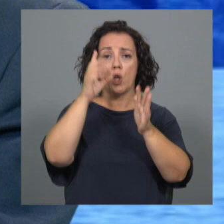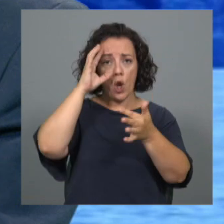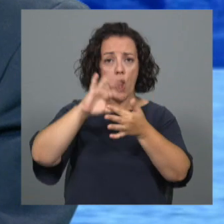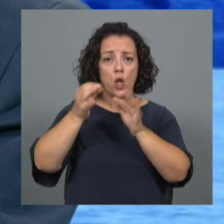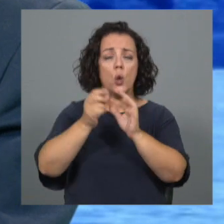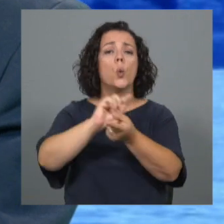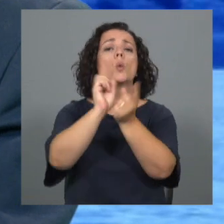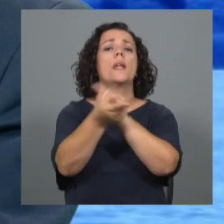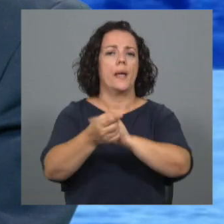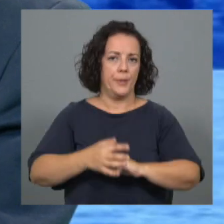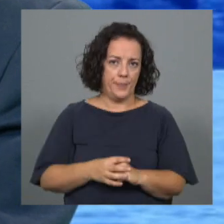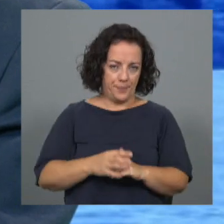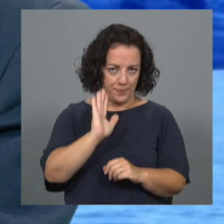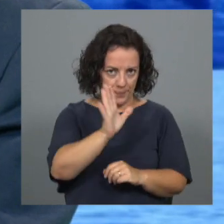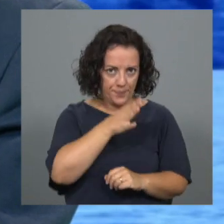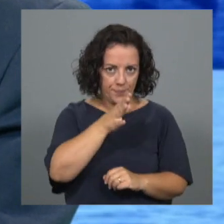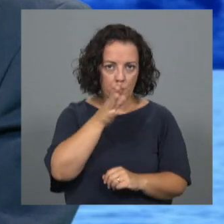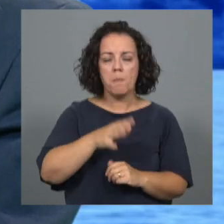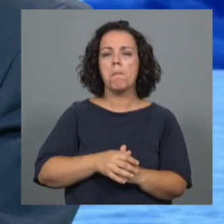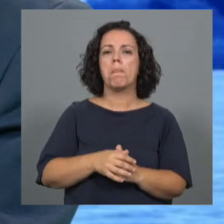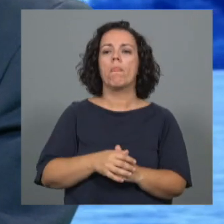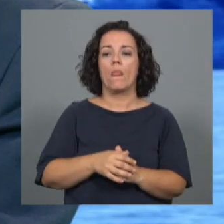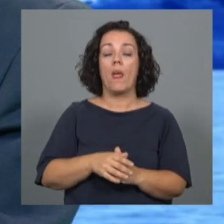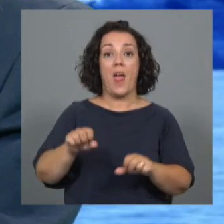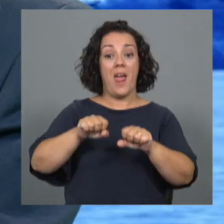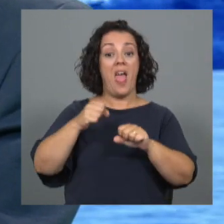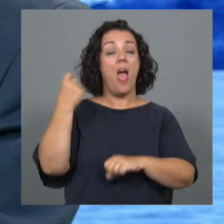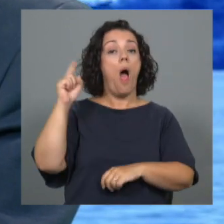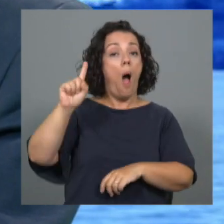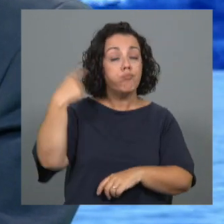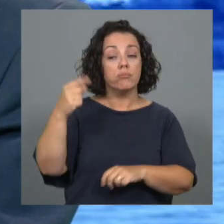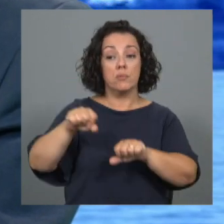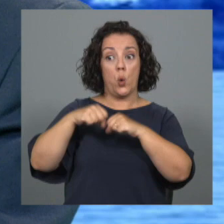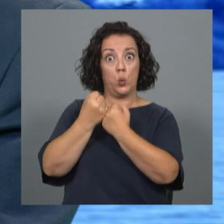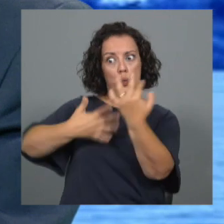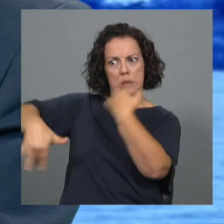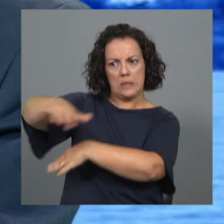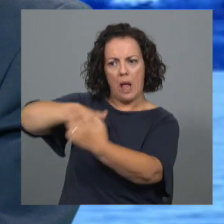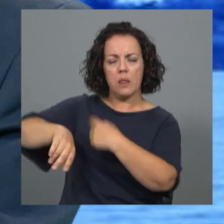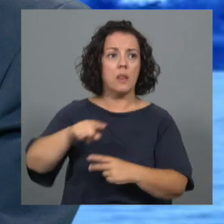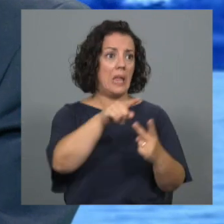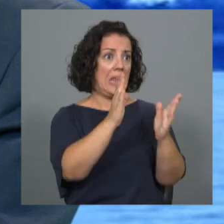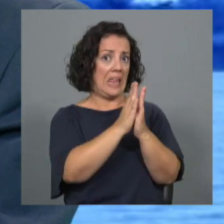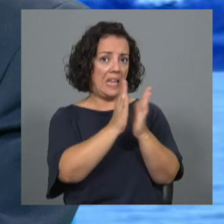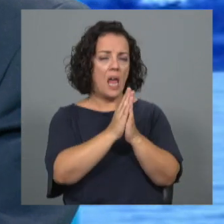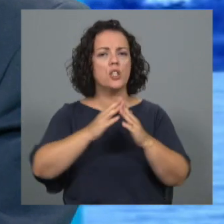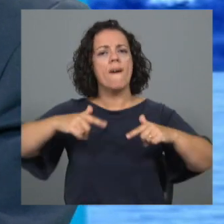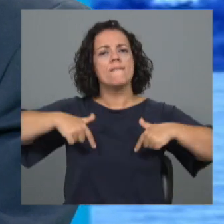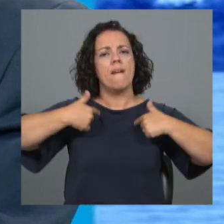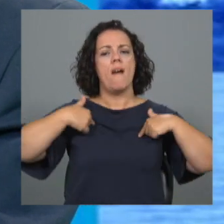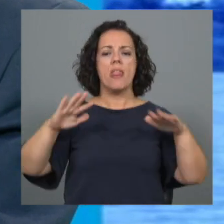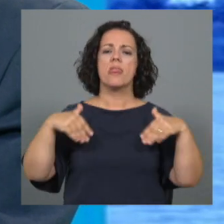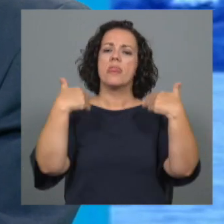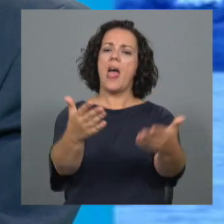Isto é, que deviam ser a sociedade civil e a Igreja a prestar este serviço educativo. E